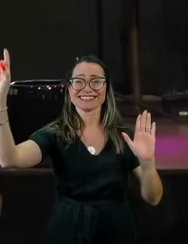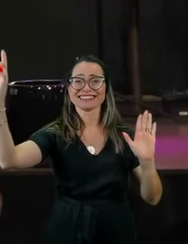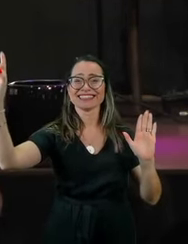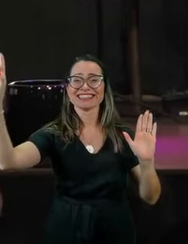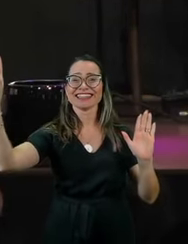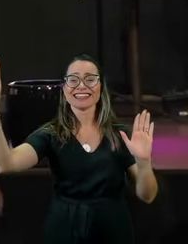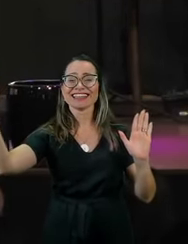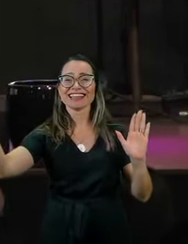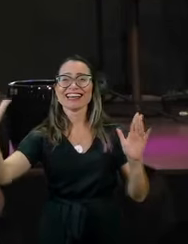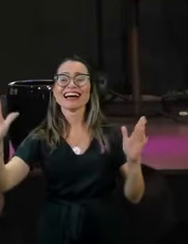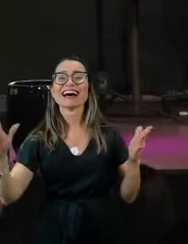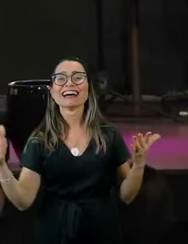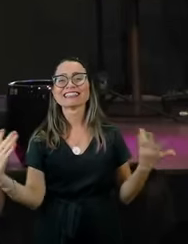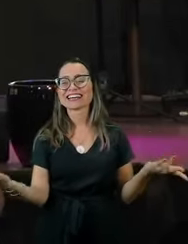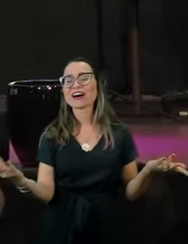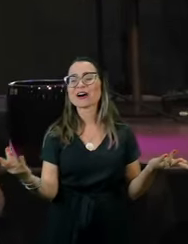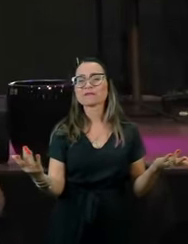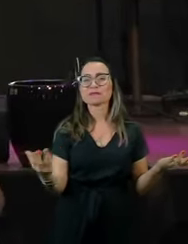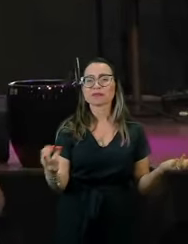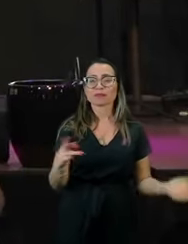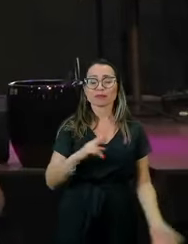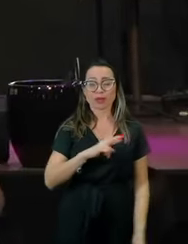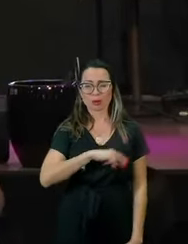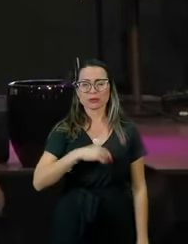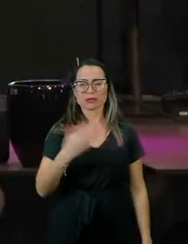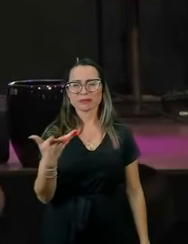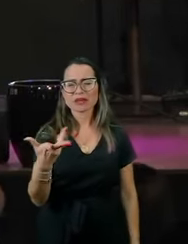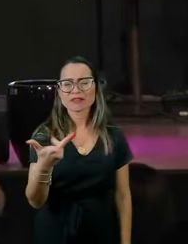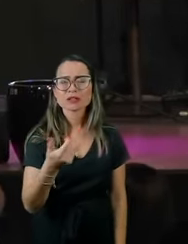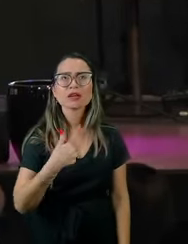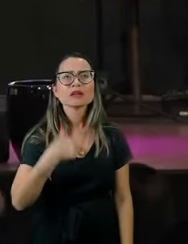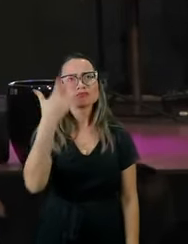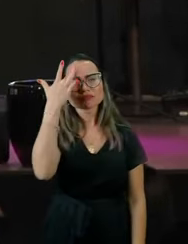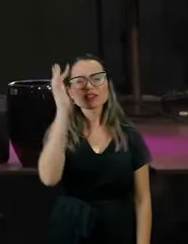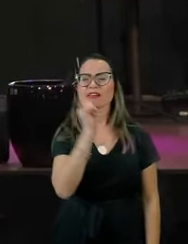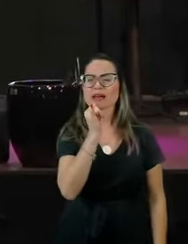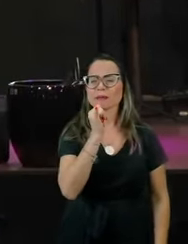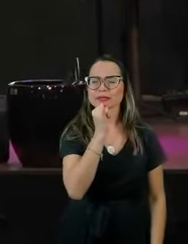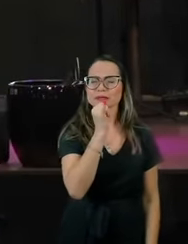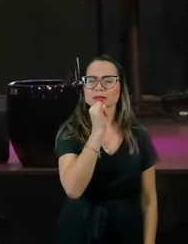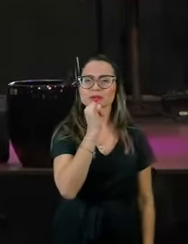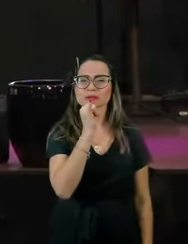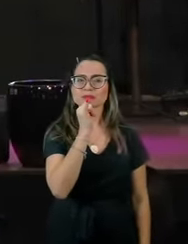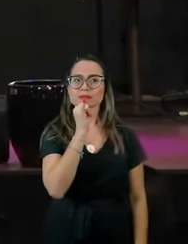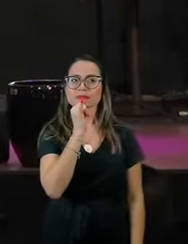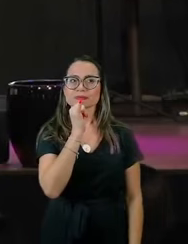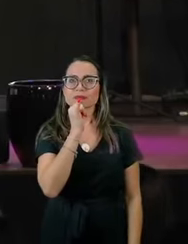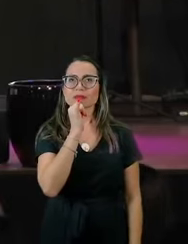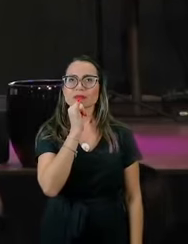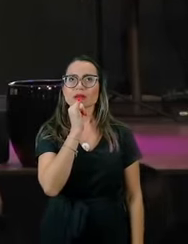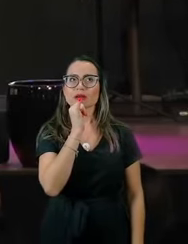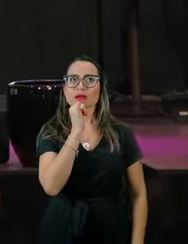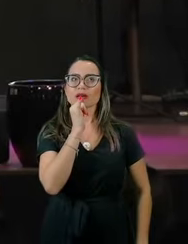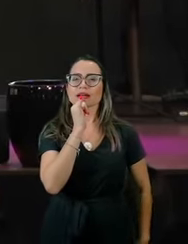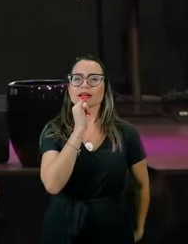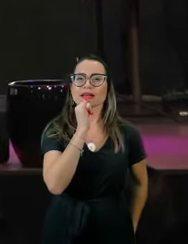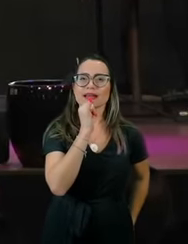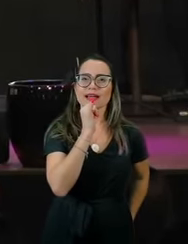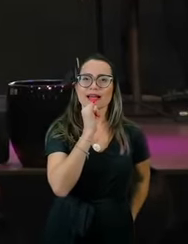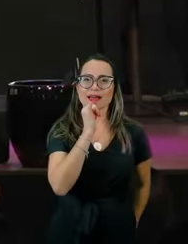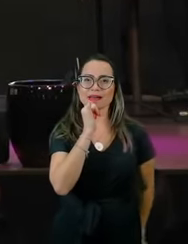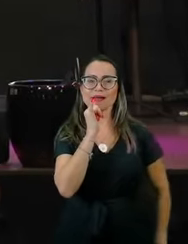Mas Ruth, maravilhoso, mas eu gostaria de falar de um exemplo, de um conector pontual que nós temos no Novo Testamento, fala de